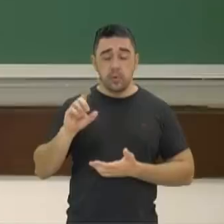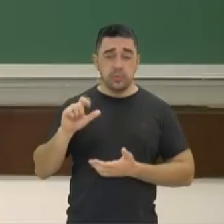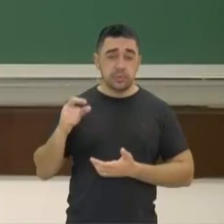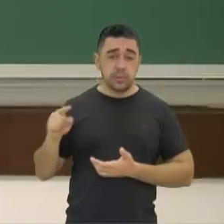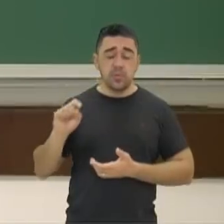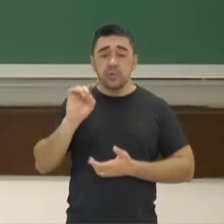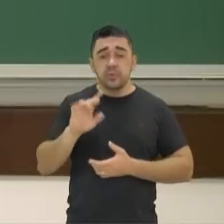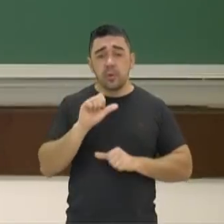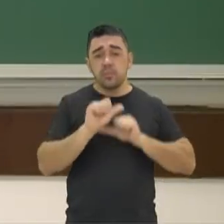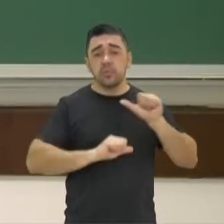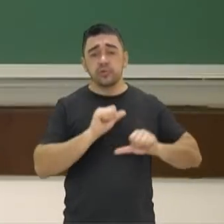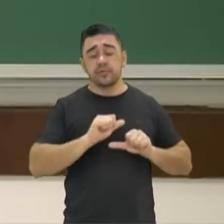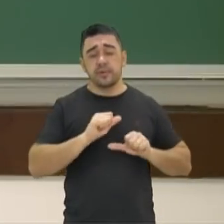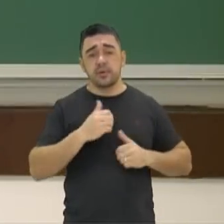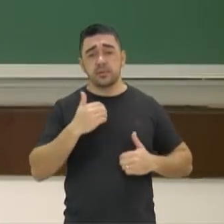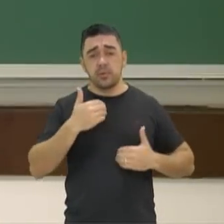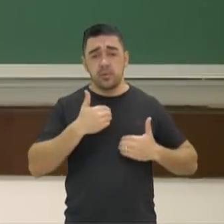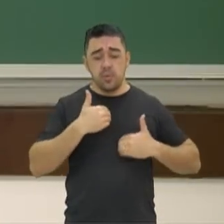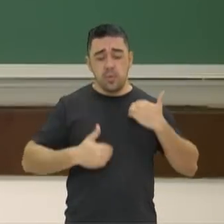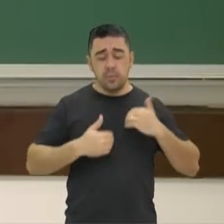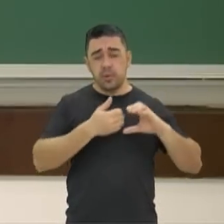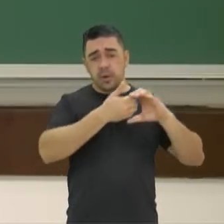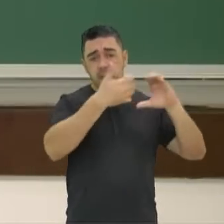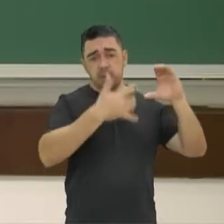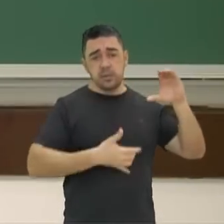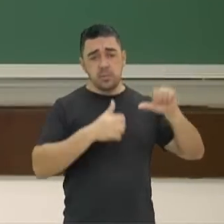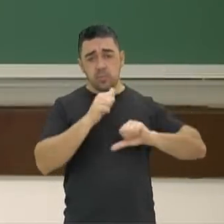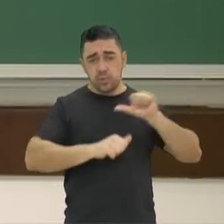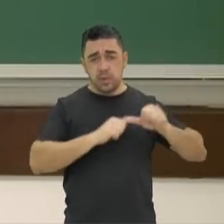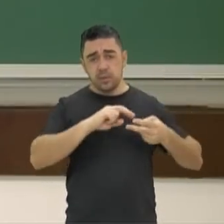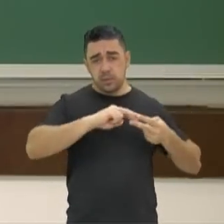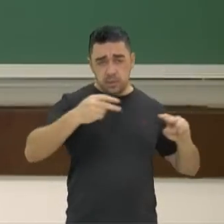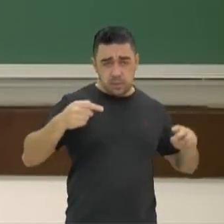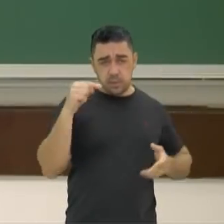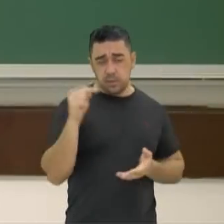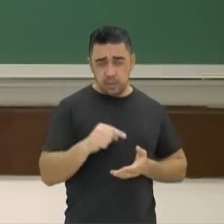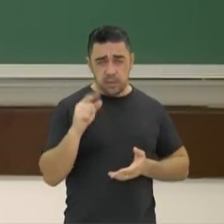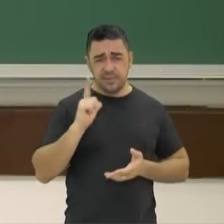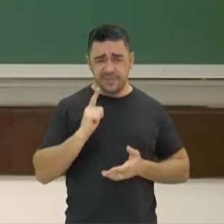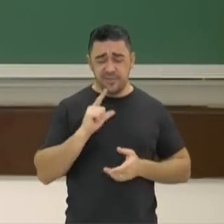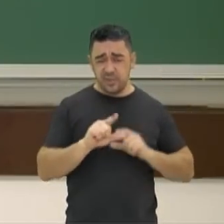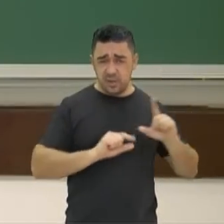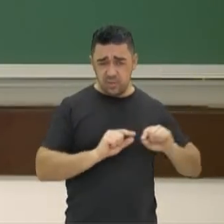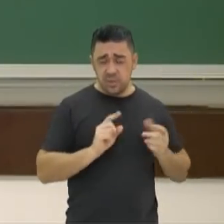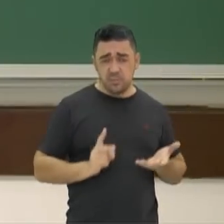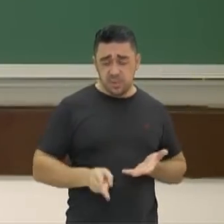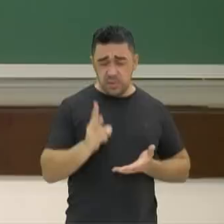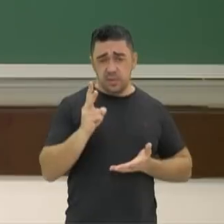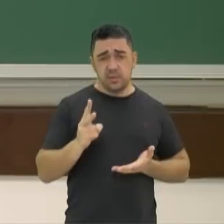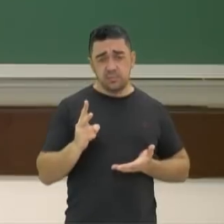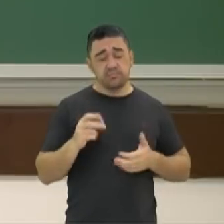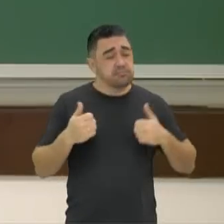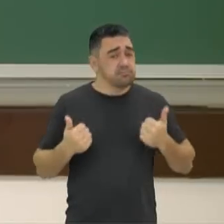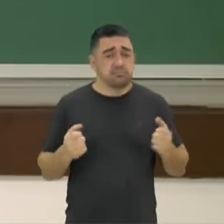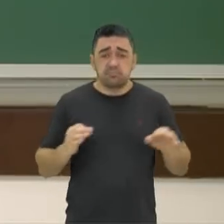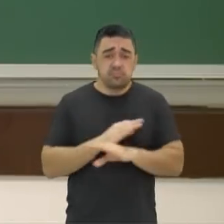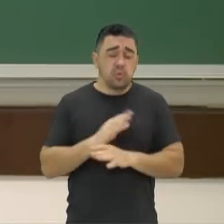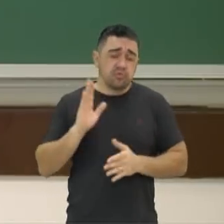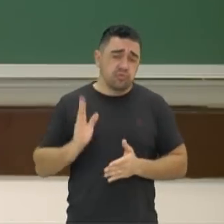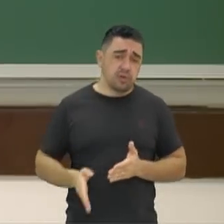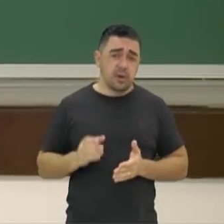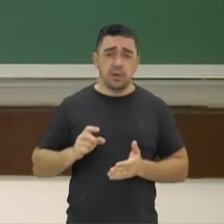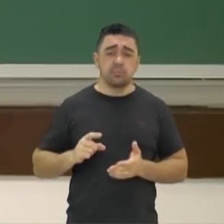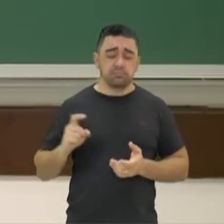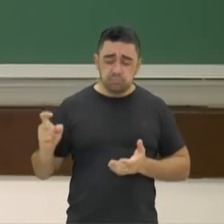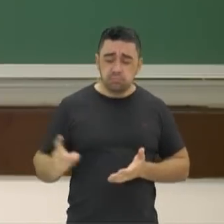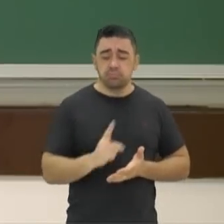simples modificação. Se essa modificação acontece, a mutação, e foi selecionada para permanecer no meio, pronto, já é evolução.